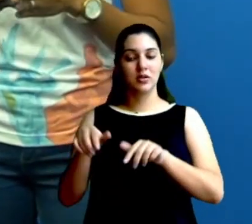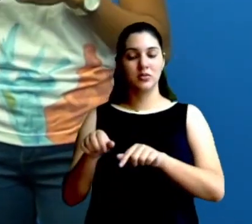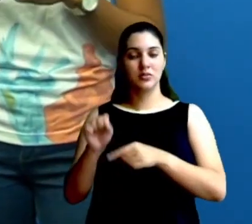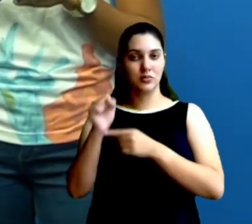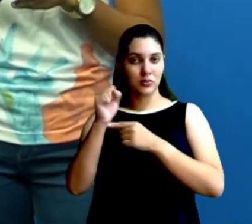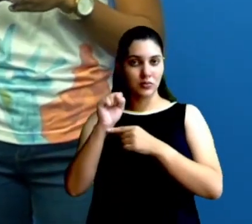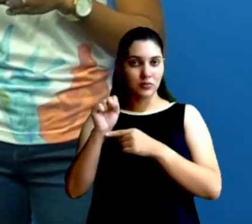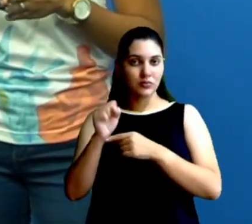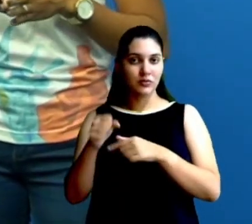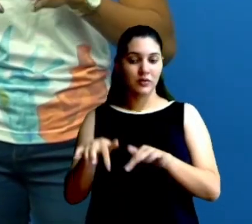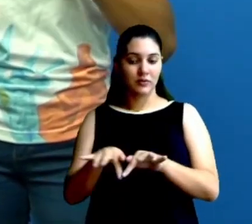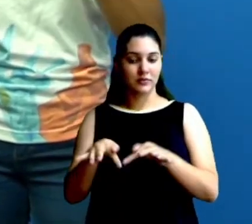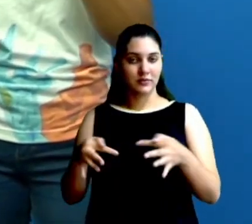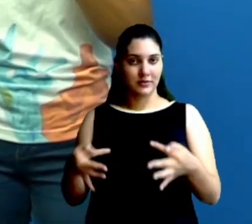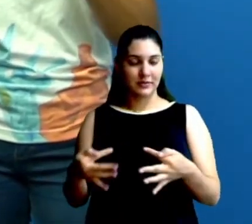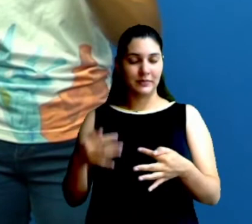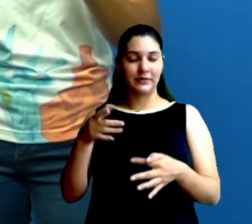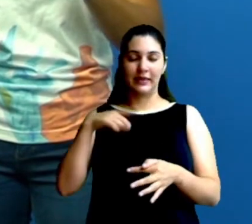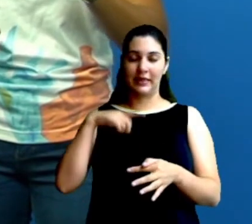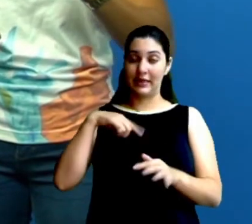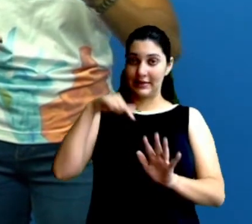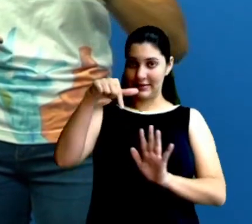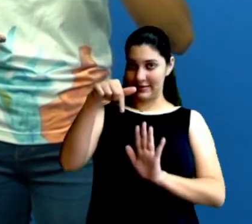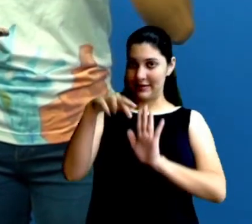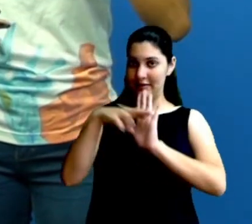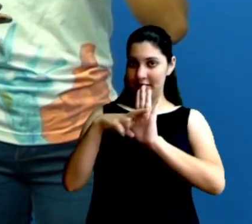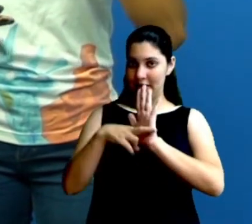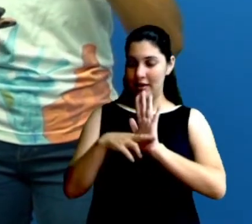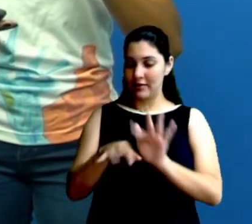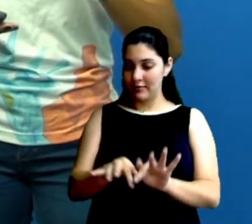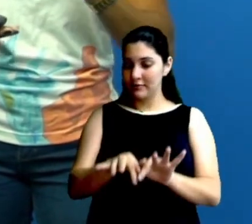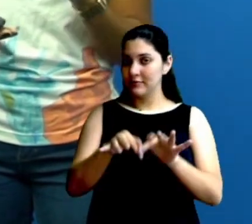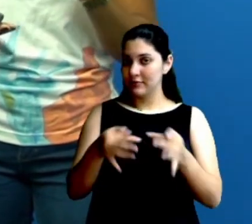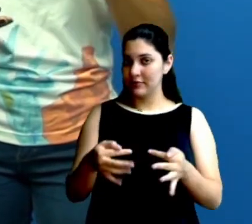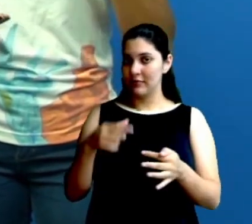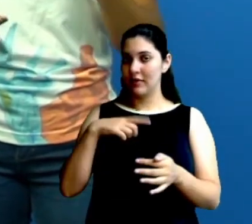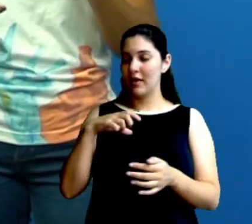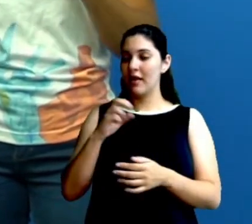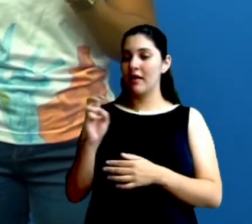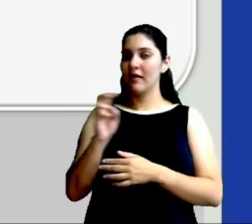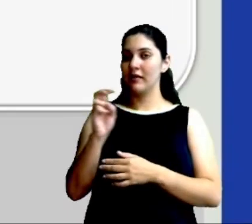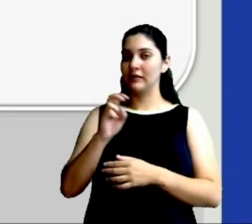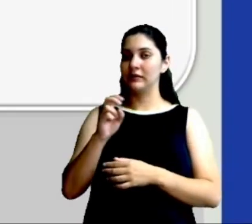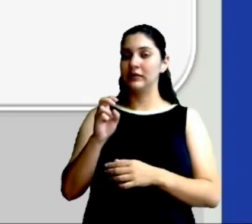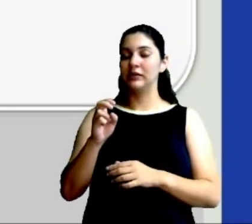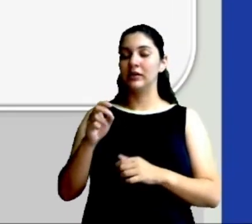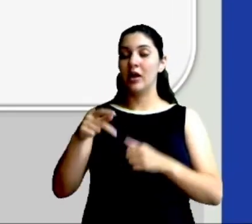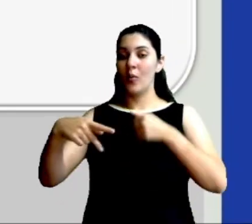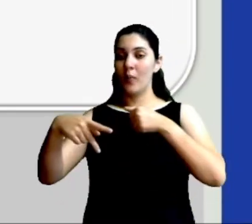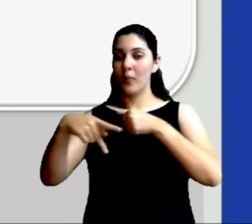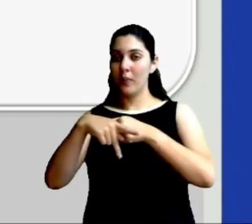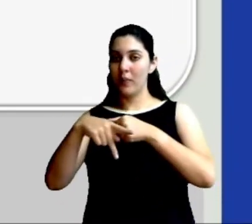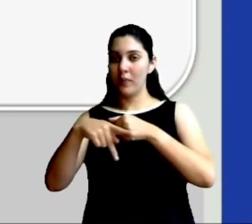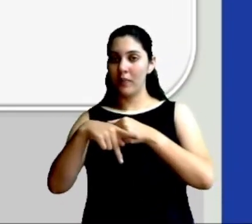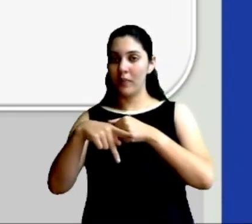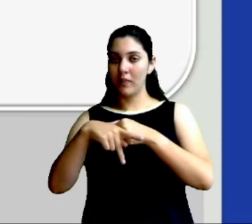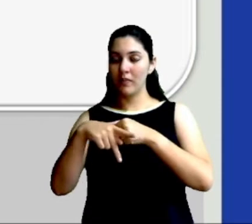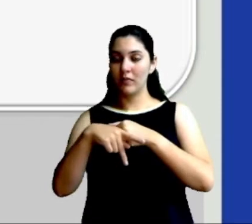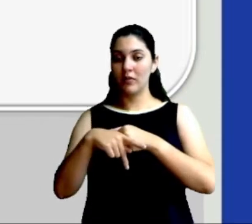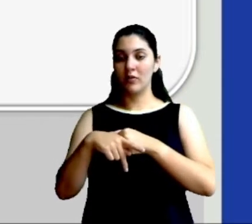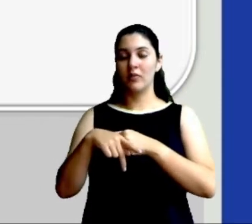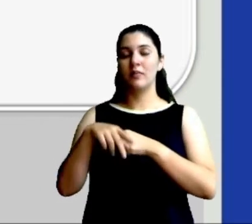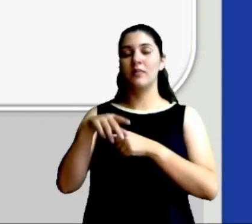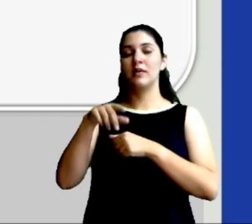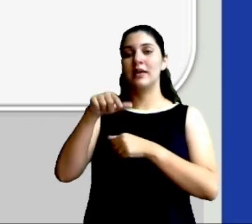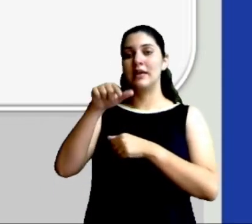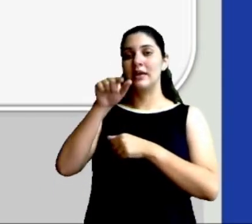são 7, tá, gente? Então, 7 regrinhas básicas. A quinta regra é o pronome relativo que. Então, o